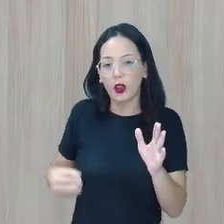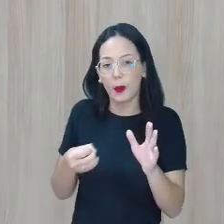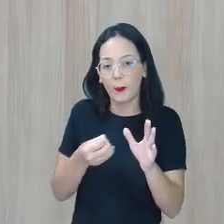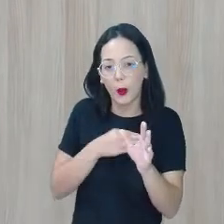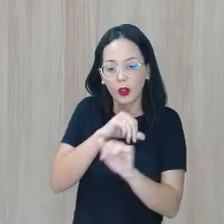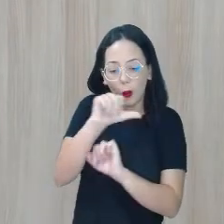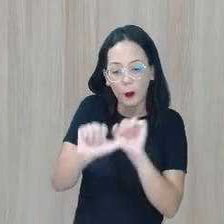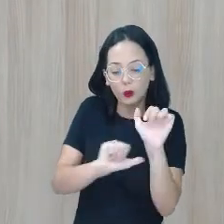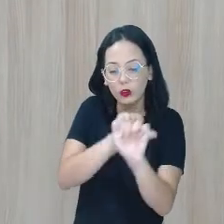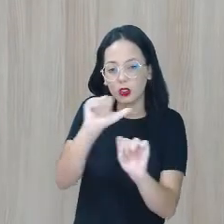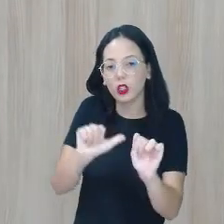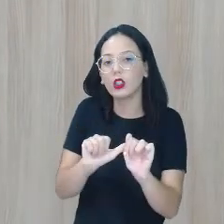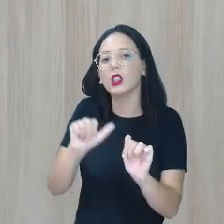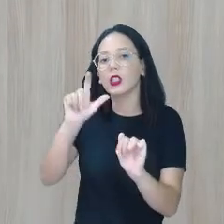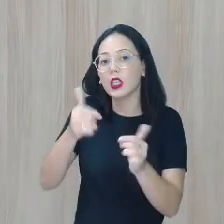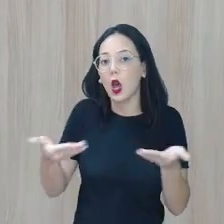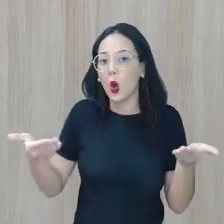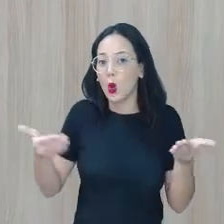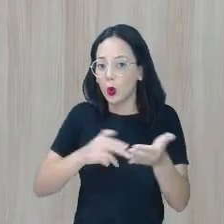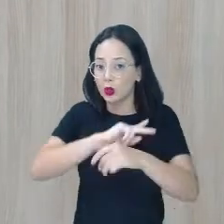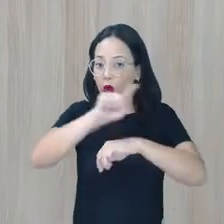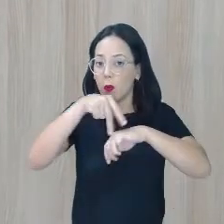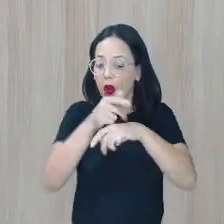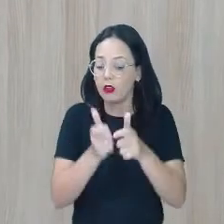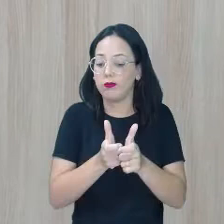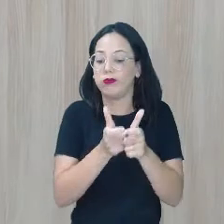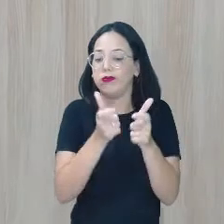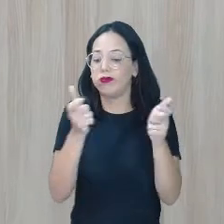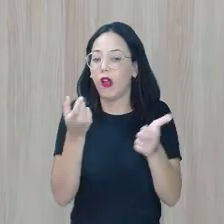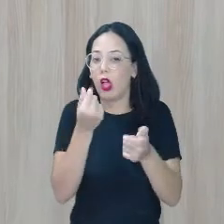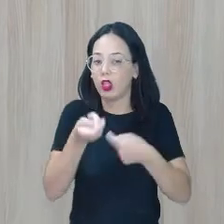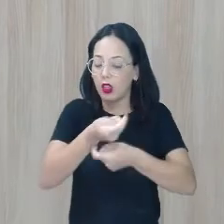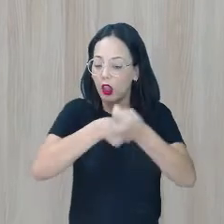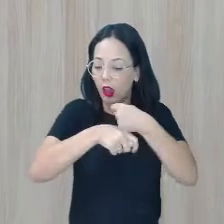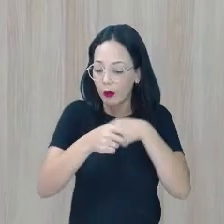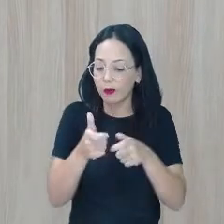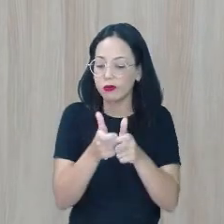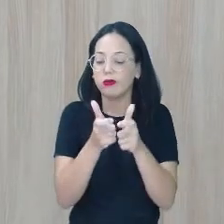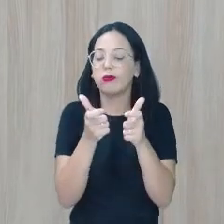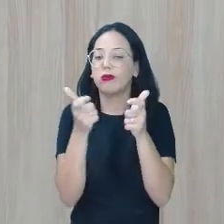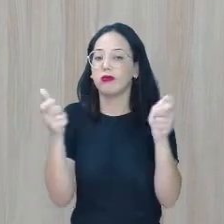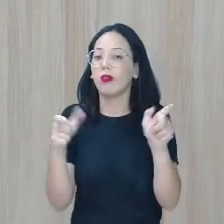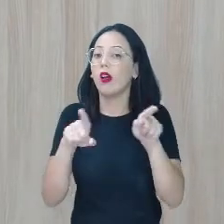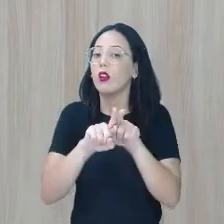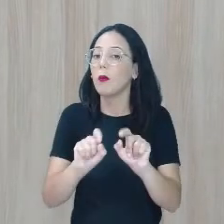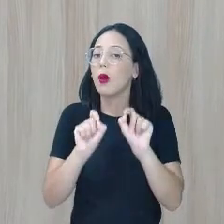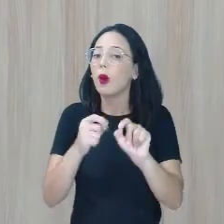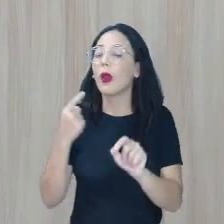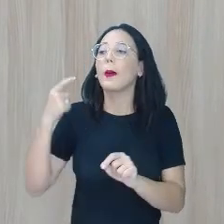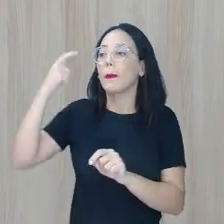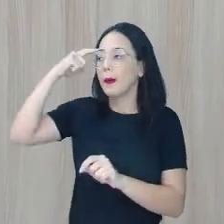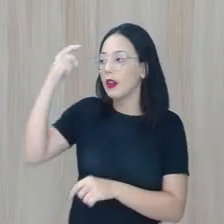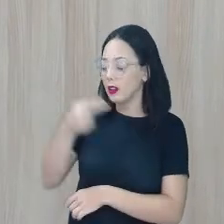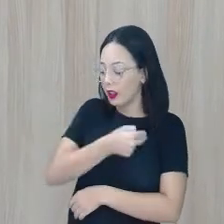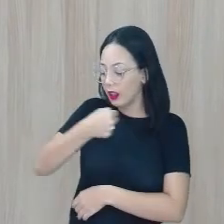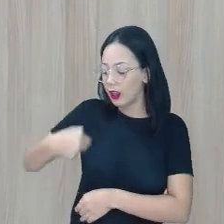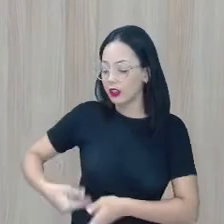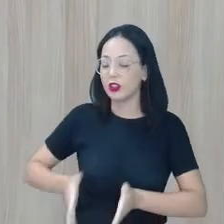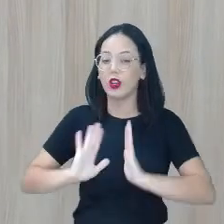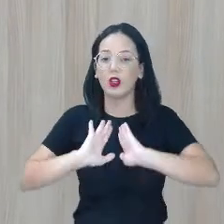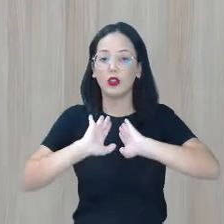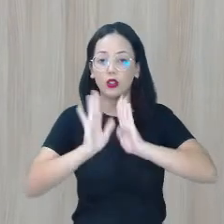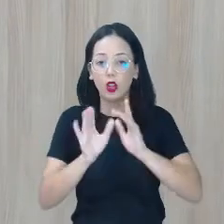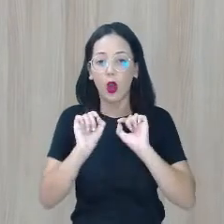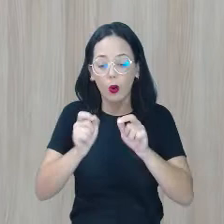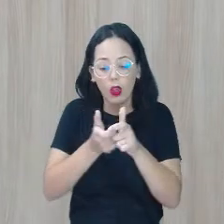como uma grande potência econômica, né, acredita-se, inclusive, que a China moderna hoje ela já seja